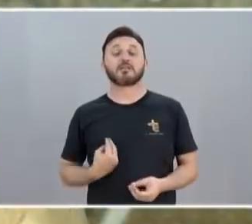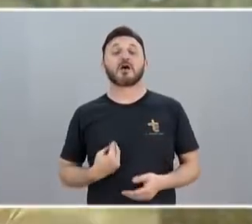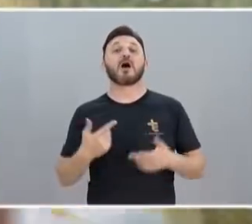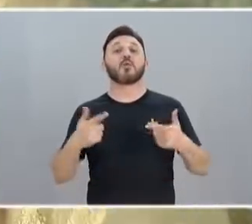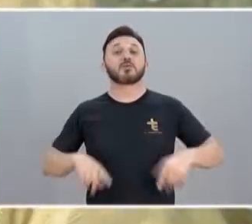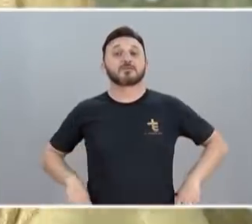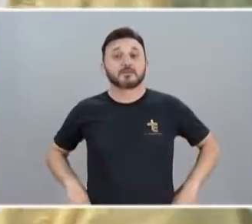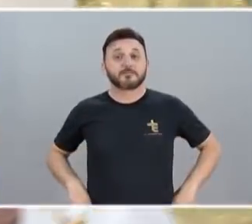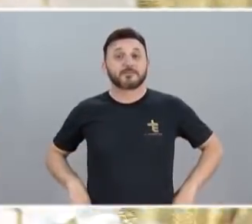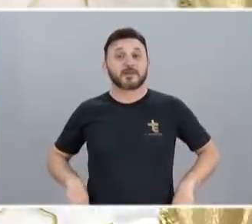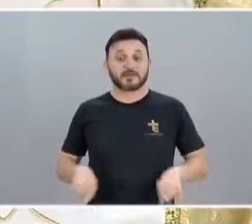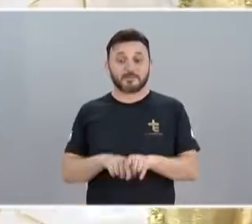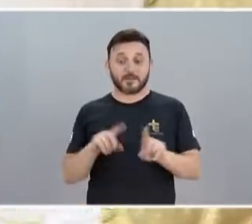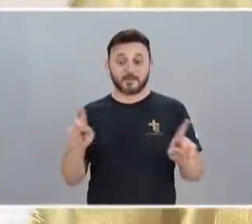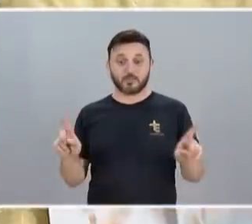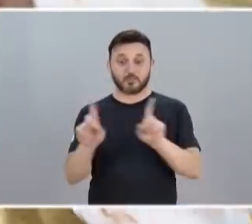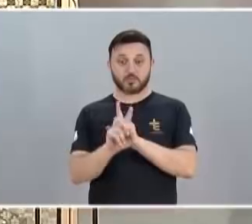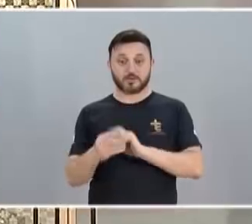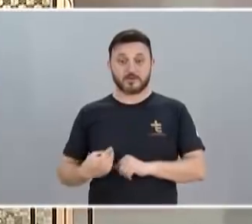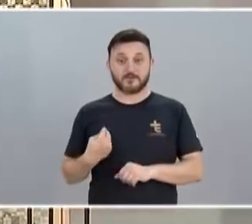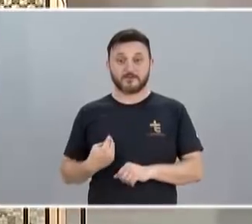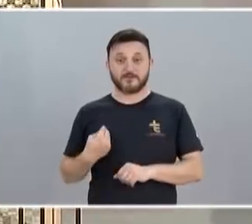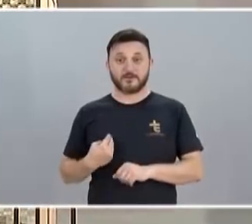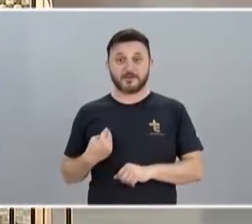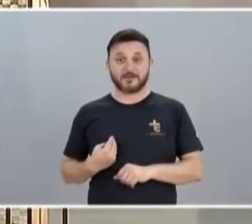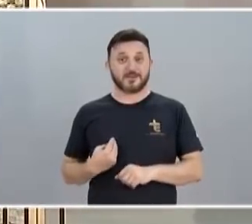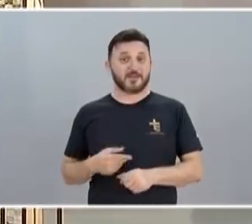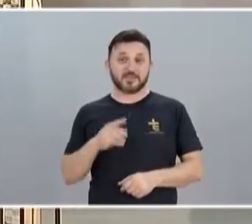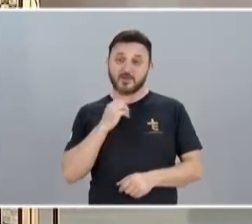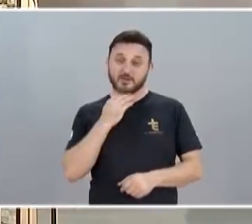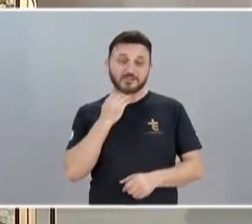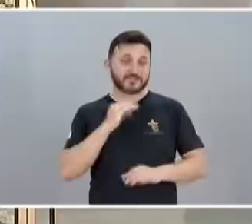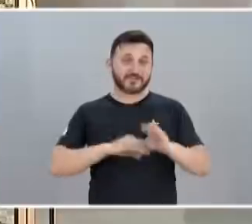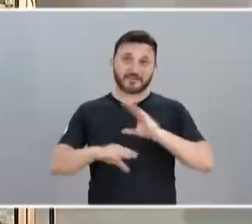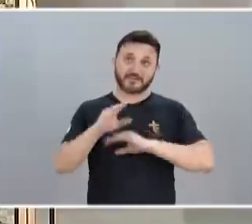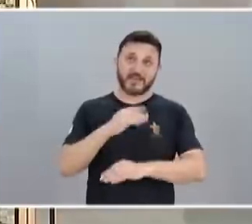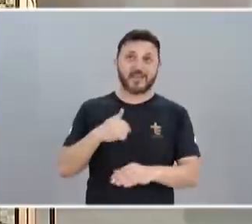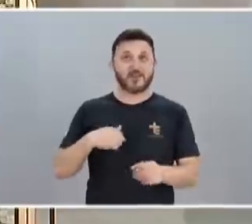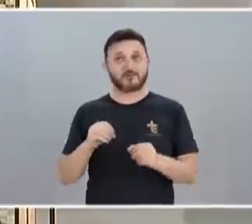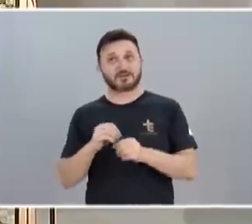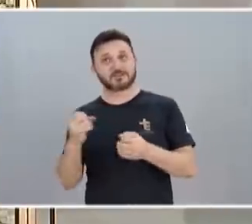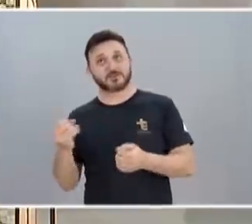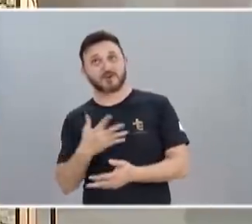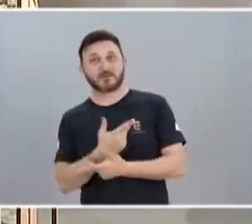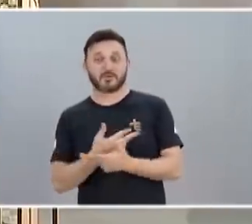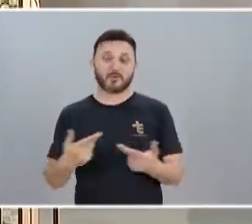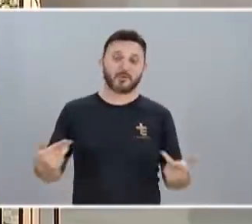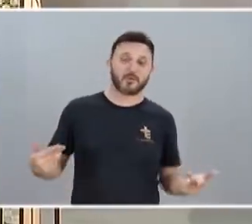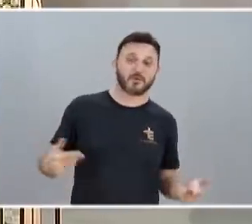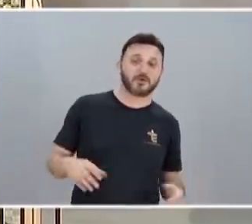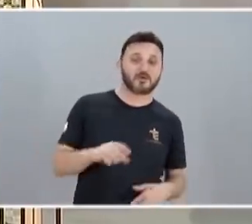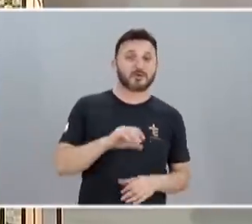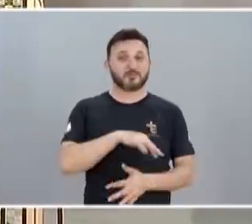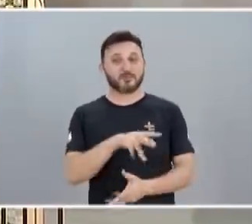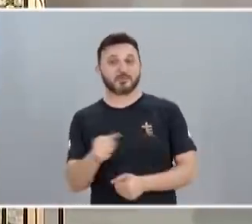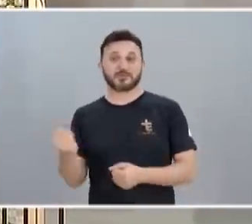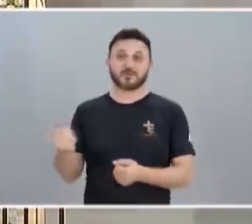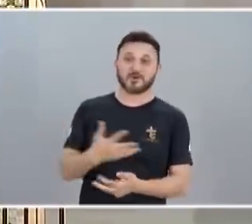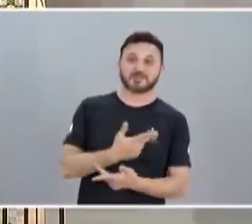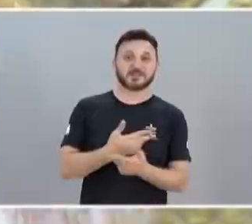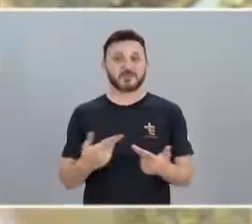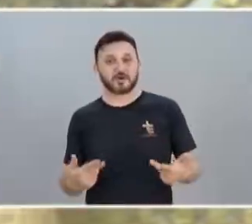Cadê a mudança de vida? Eis que faço nova todas as coisas e eu não mudo. Eis que faço nova todas